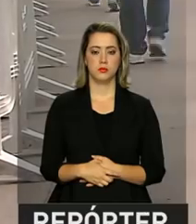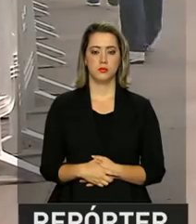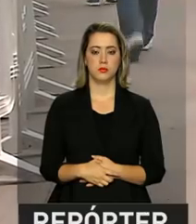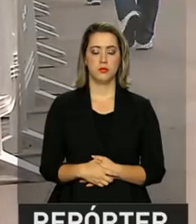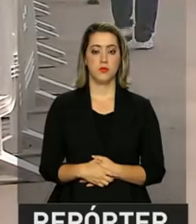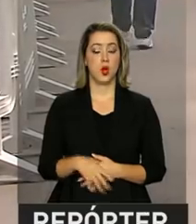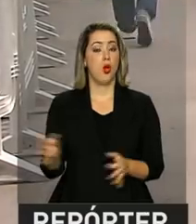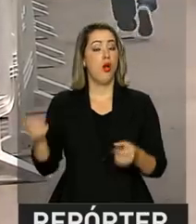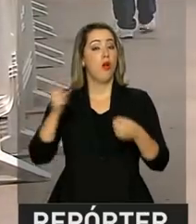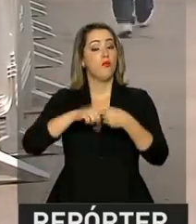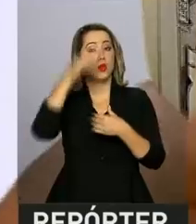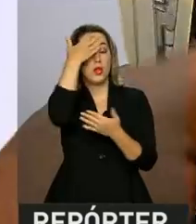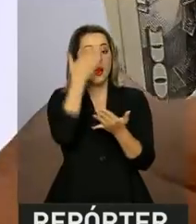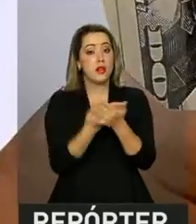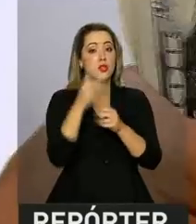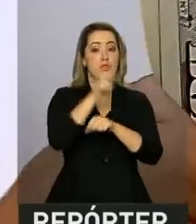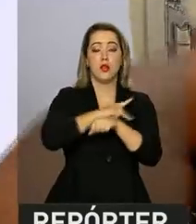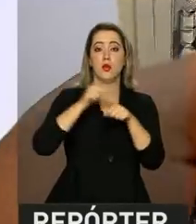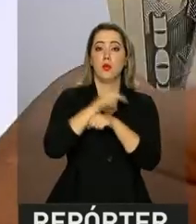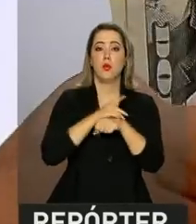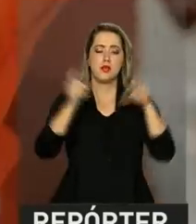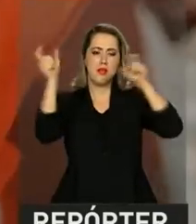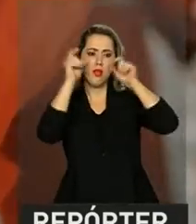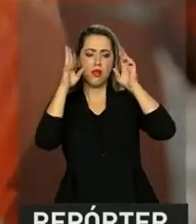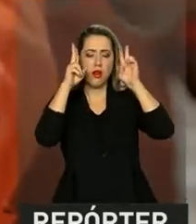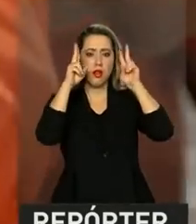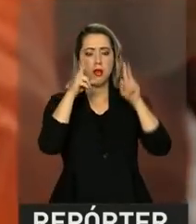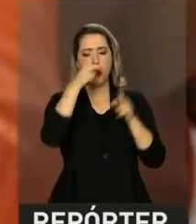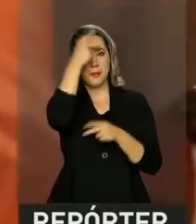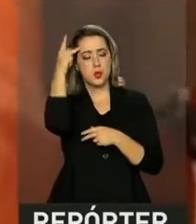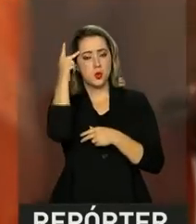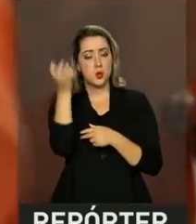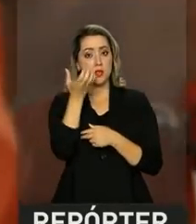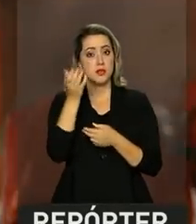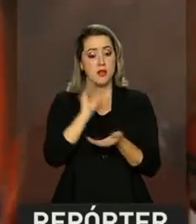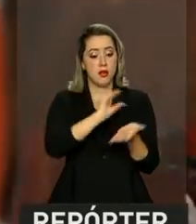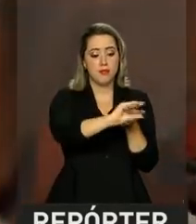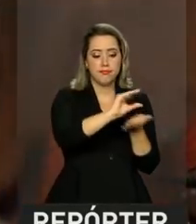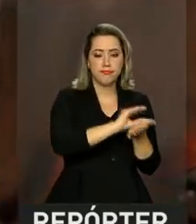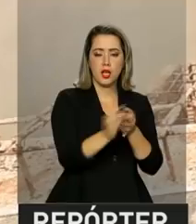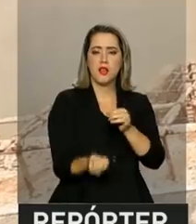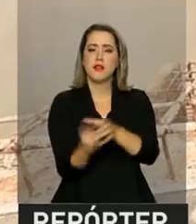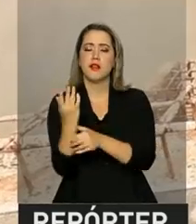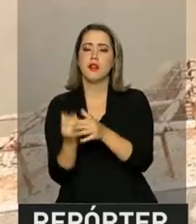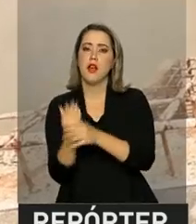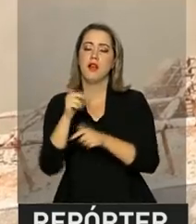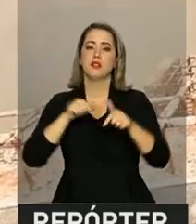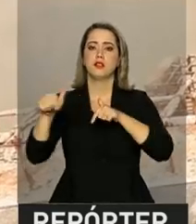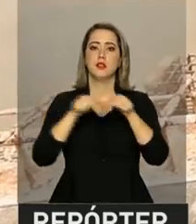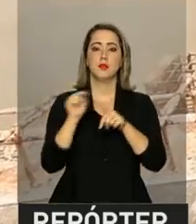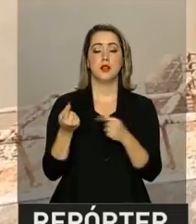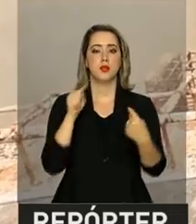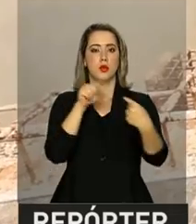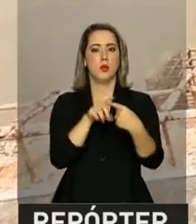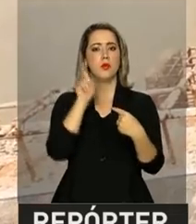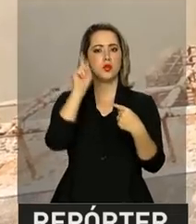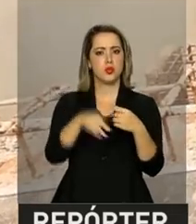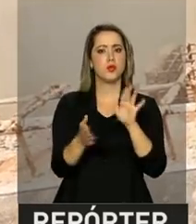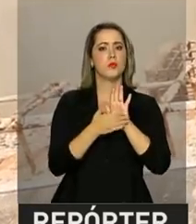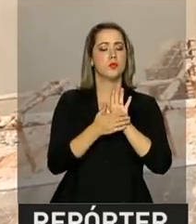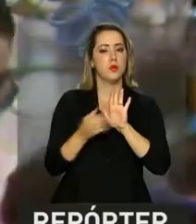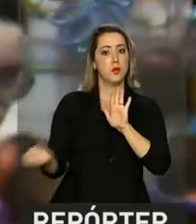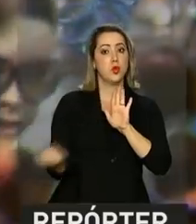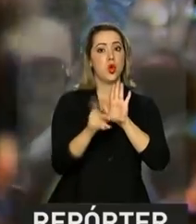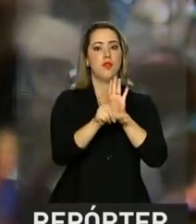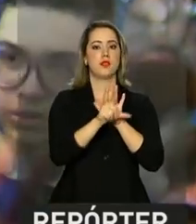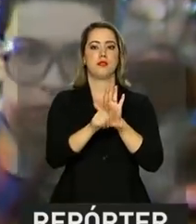Restaurar a credibilidade do país, atrair investimentos e gerar empregos. Com estas metas, o governo vem propondo uma série de